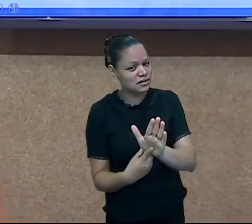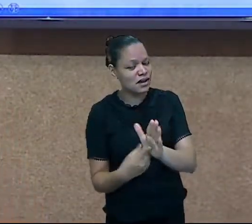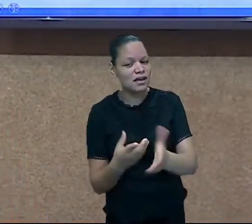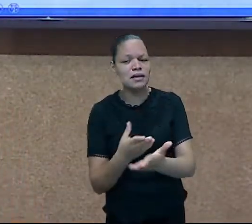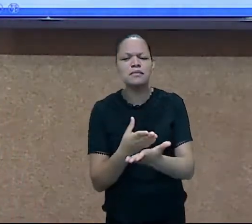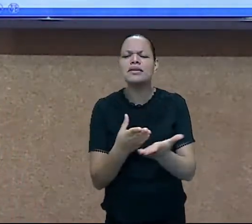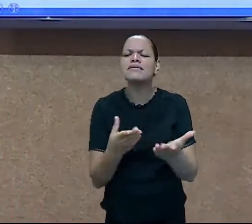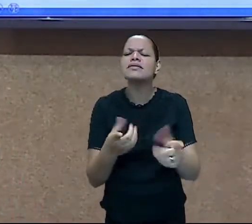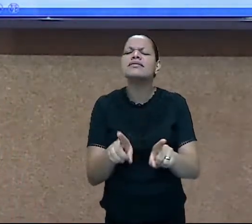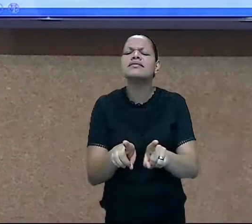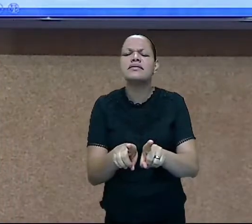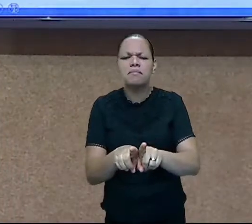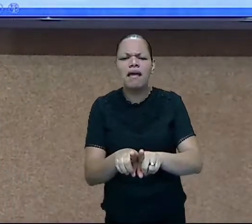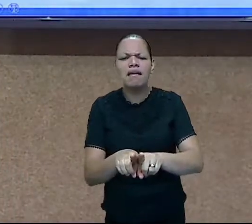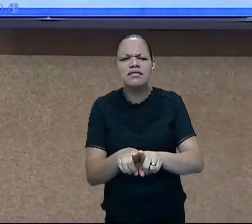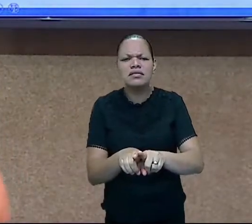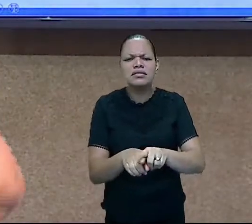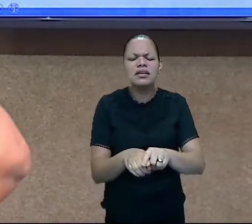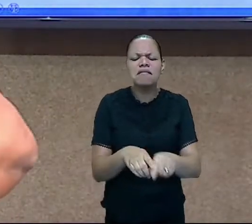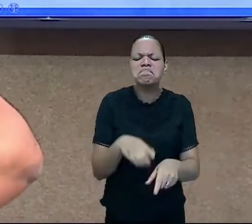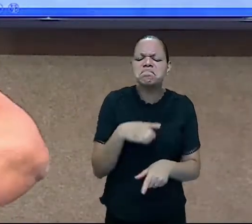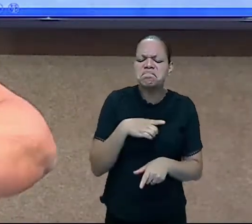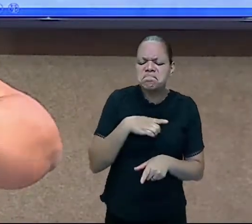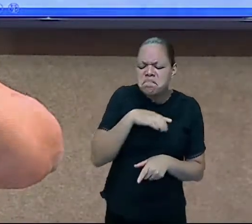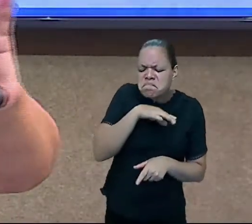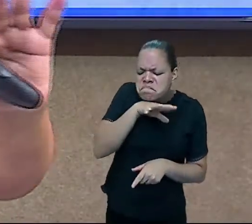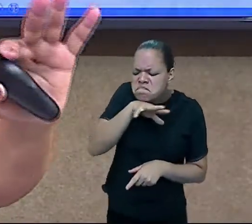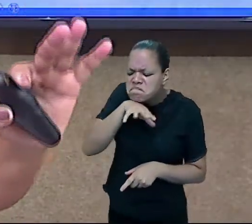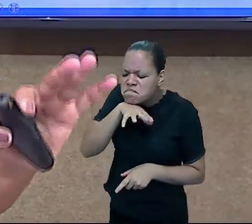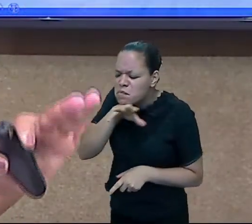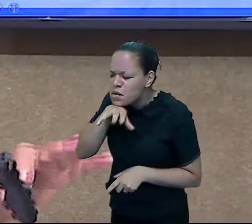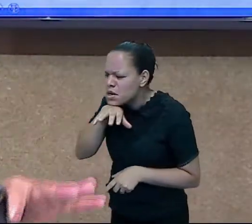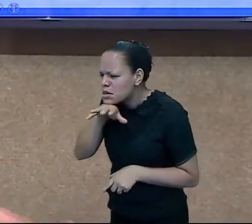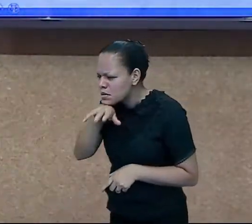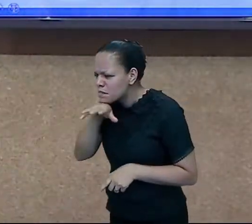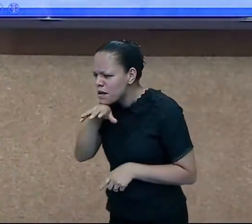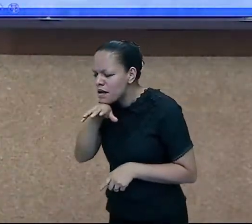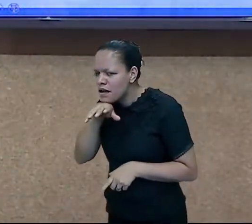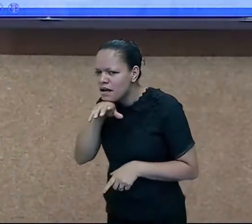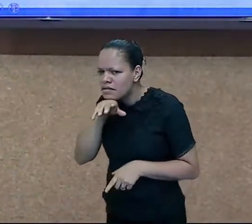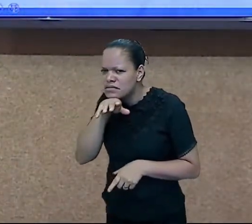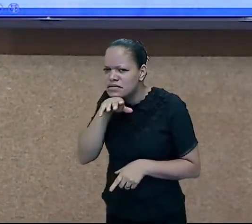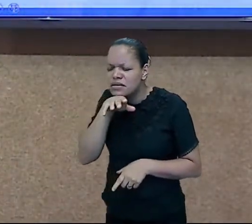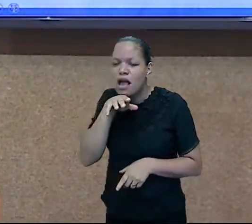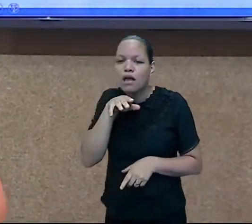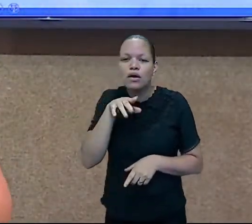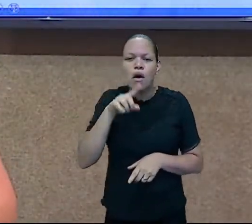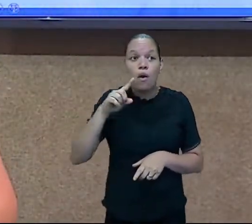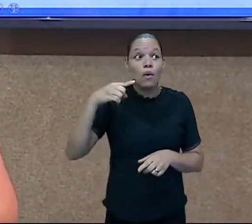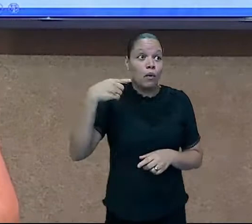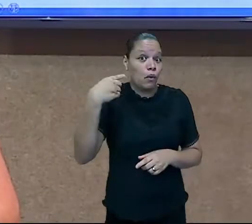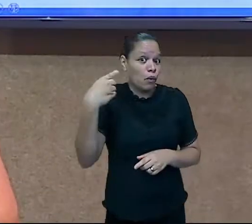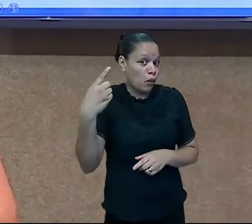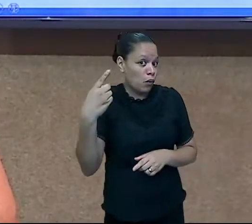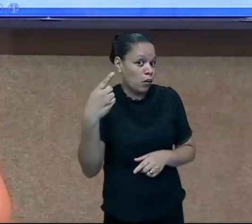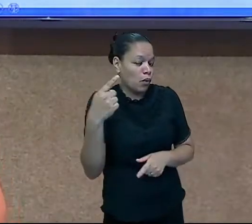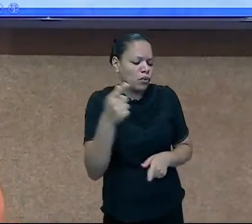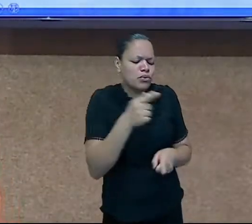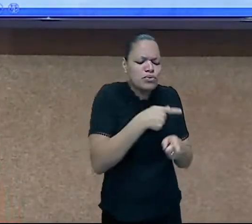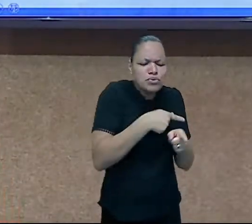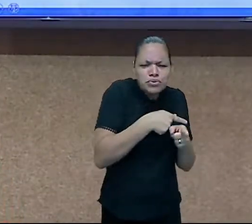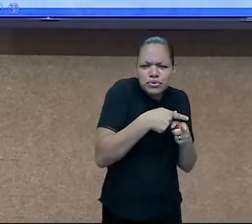alguns animais, quando participam de outro gênero textual, lá a gente